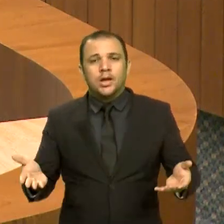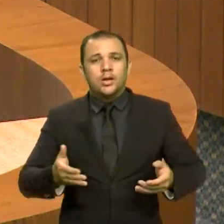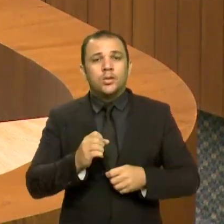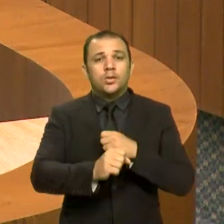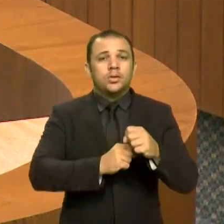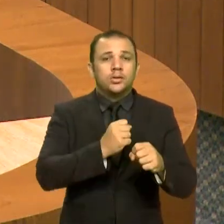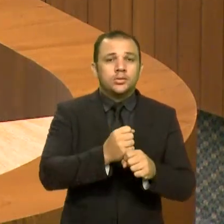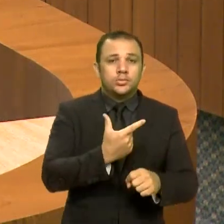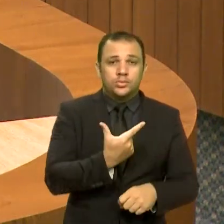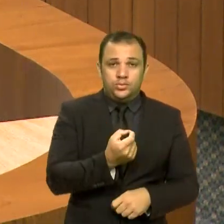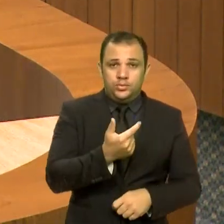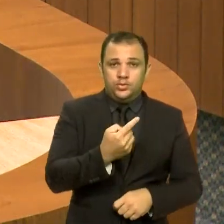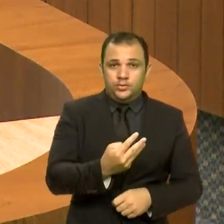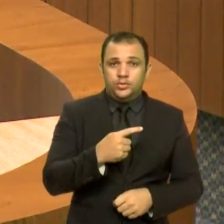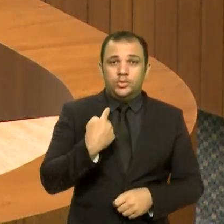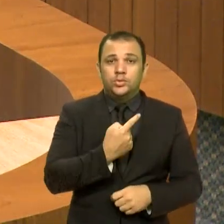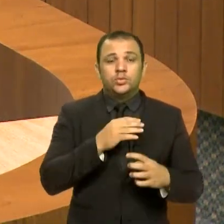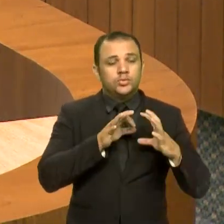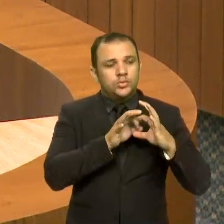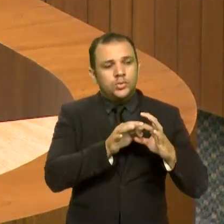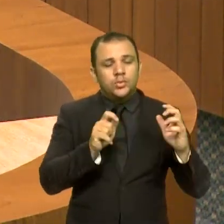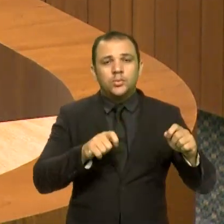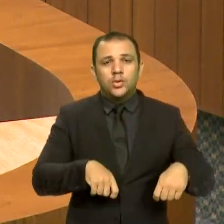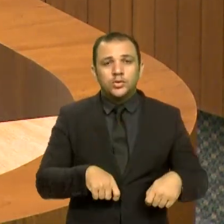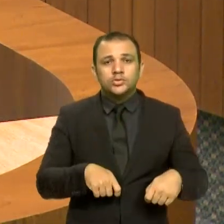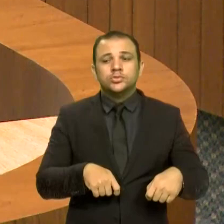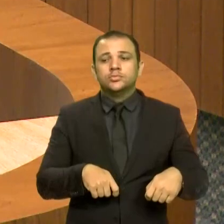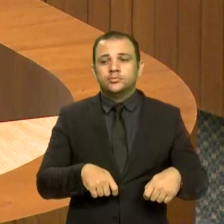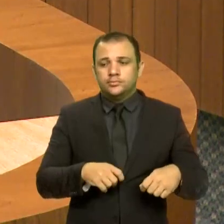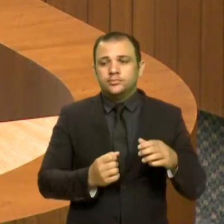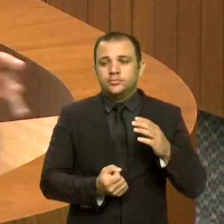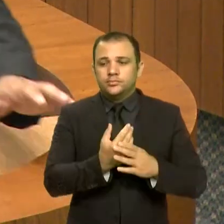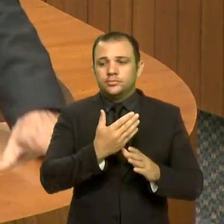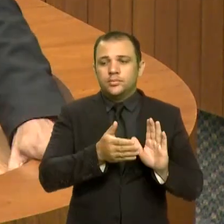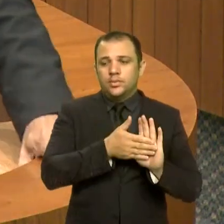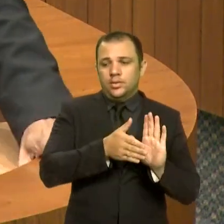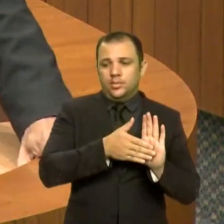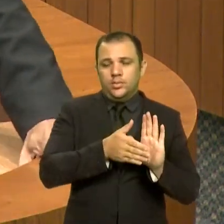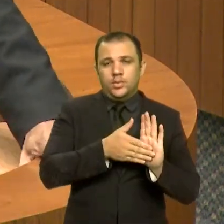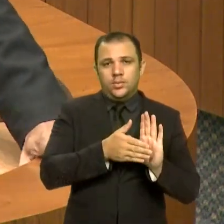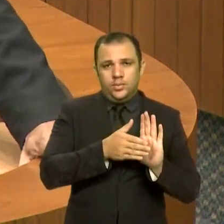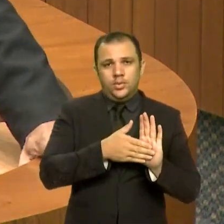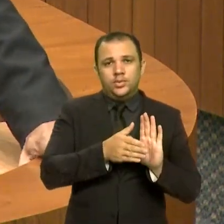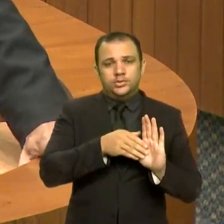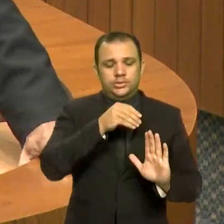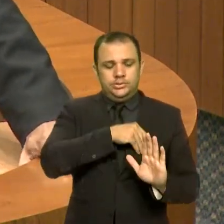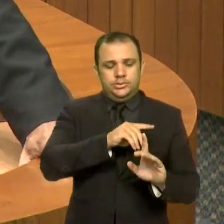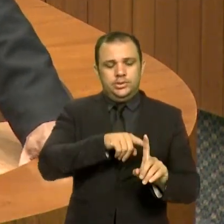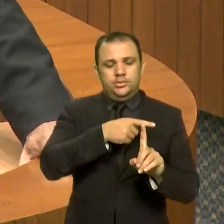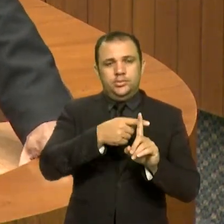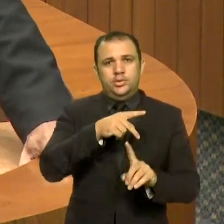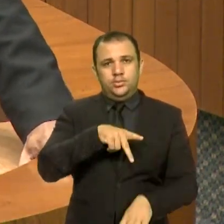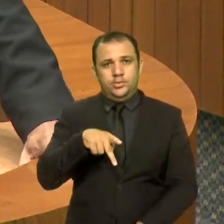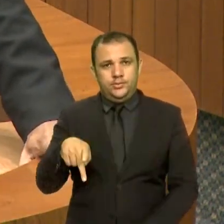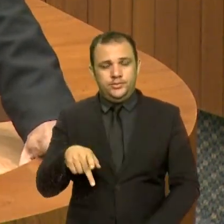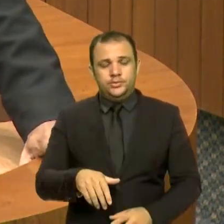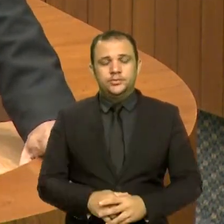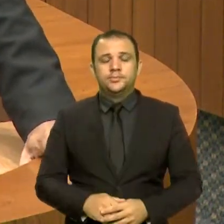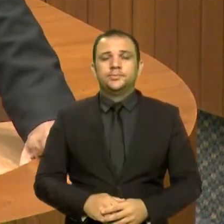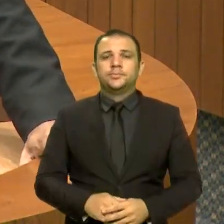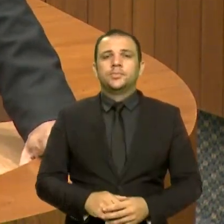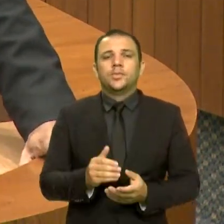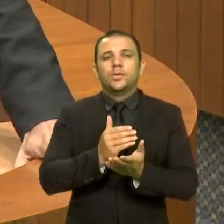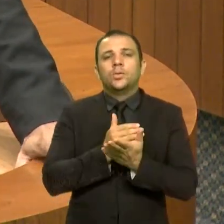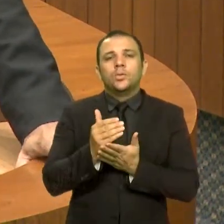juntos construir a pauta dos professores, do reajuste dos professores. Inicialmente, o governo do